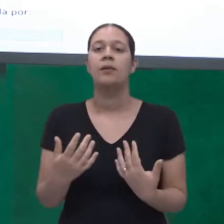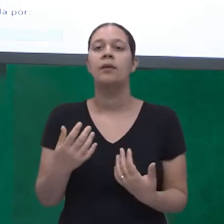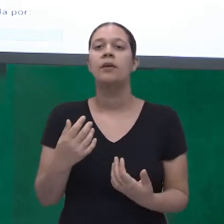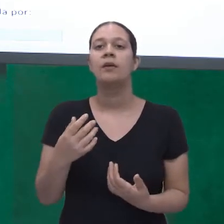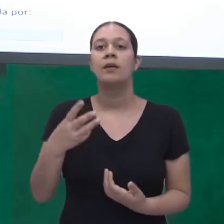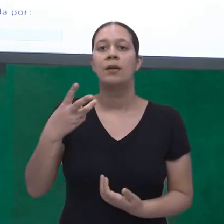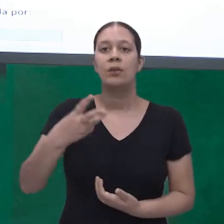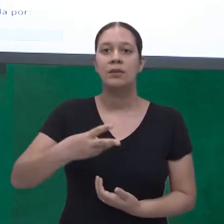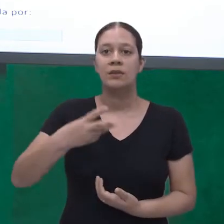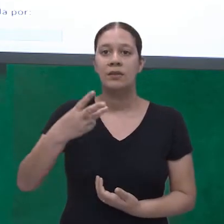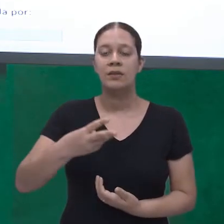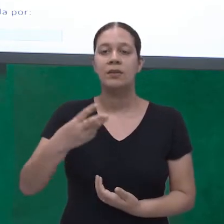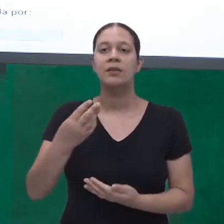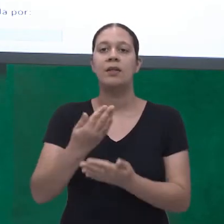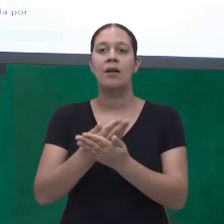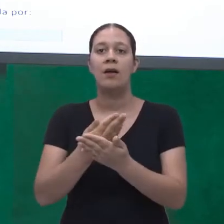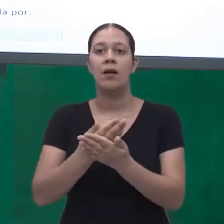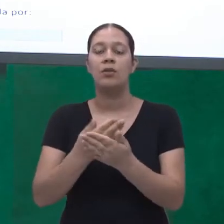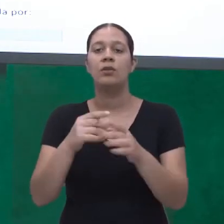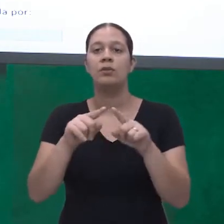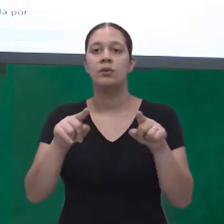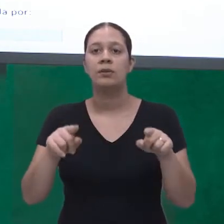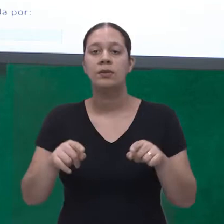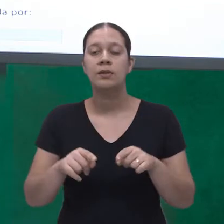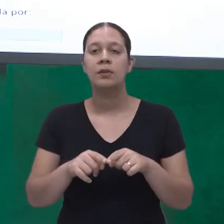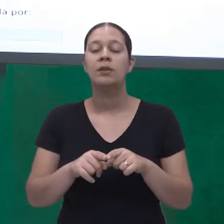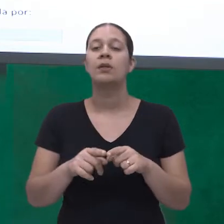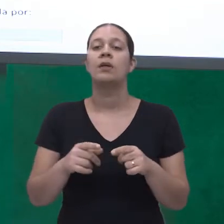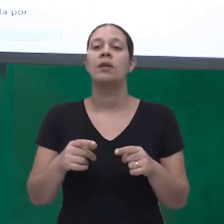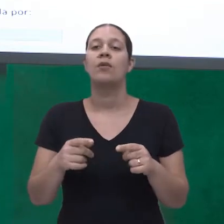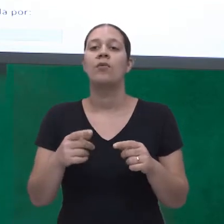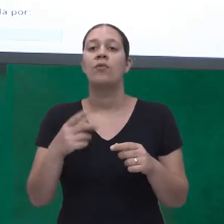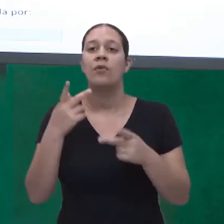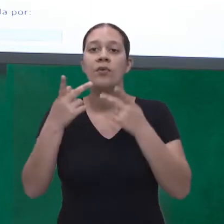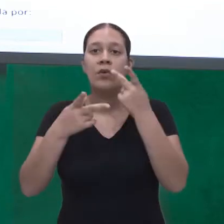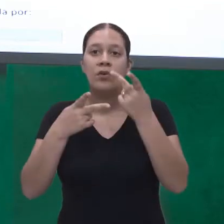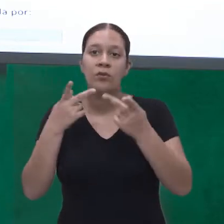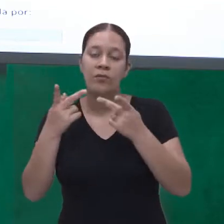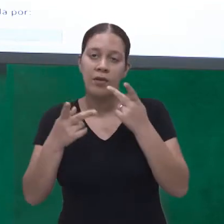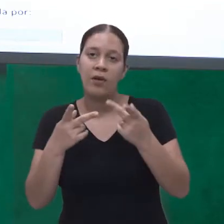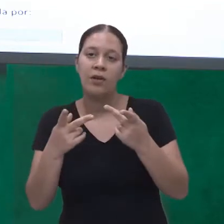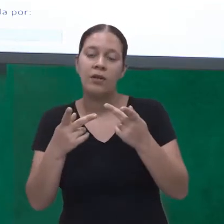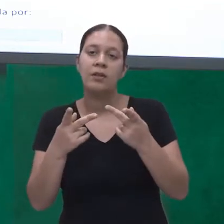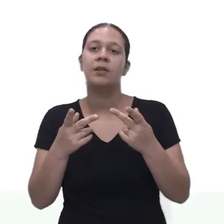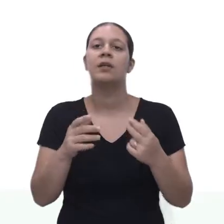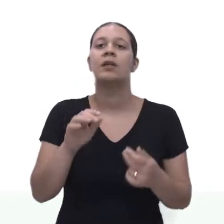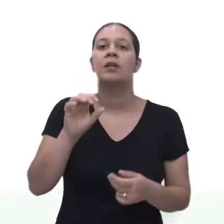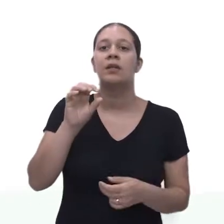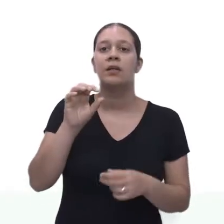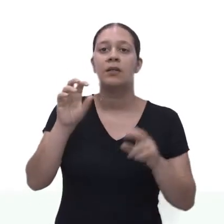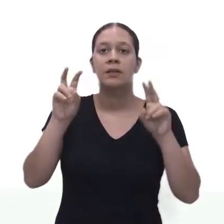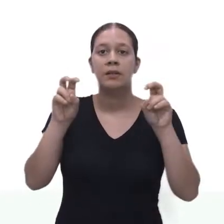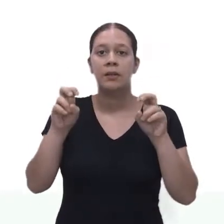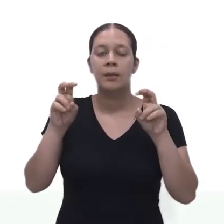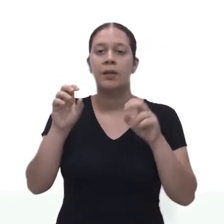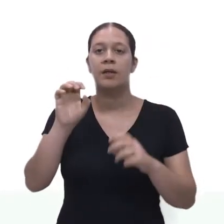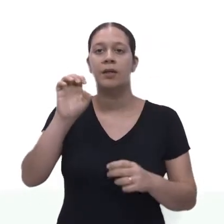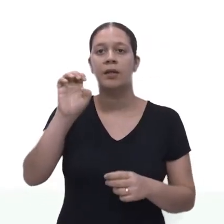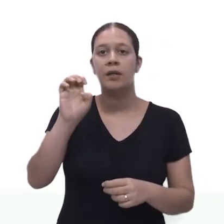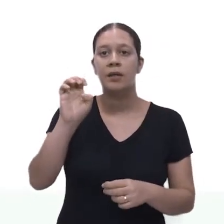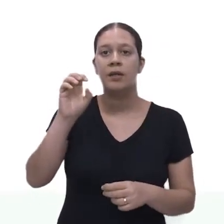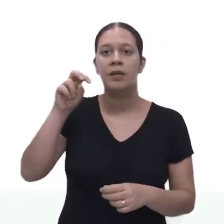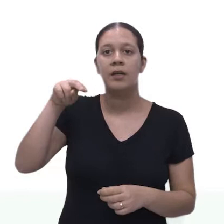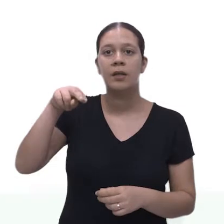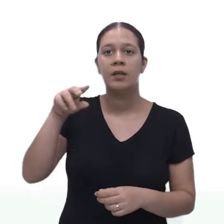nessa terceira aula de termoquímica, a gente fala de um conceito chamado entropia. Entropia que dá a ideia